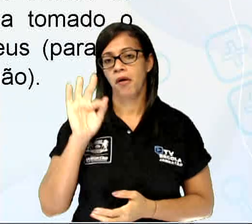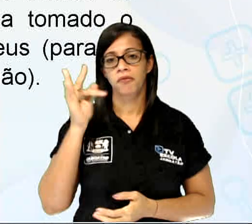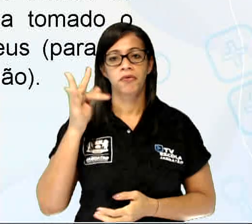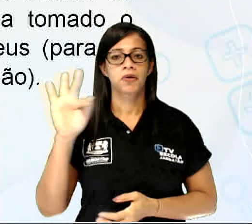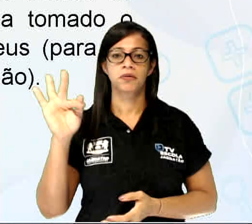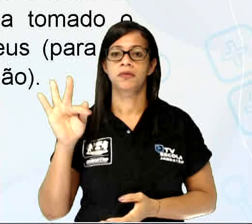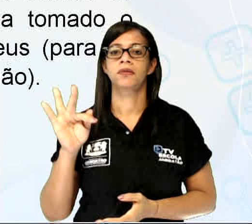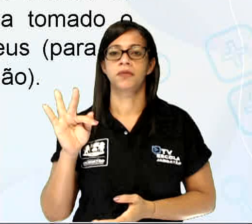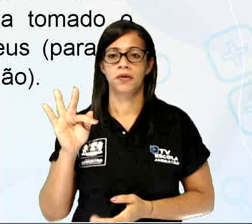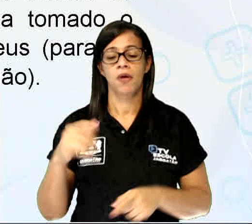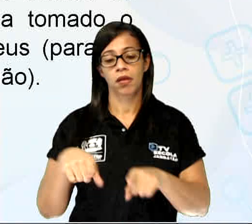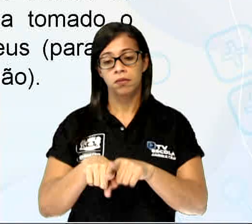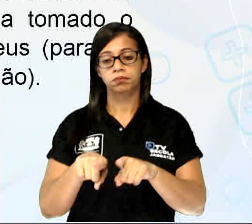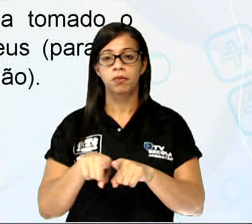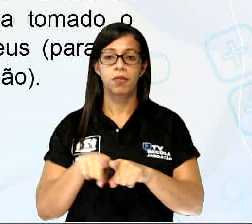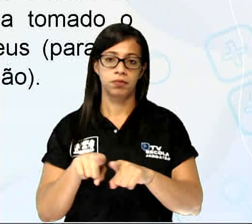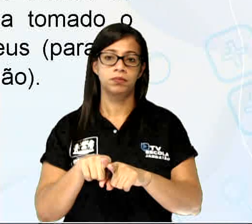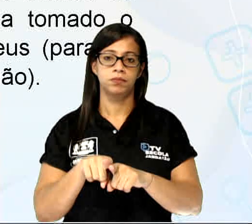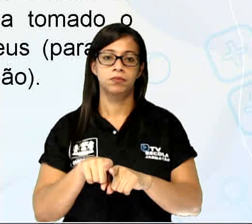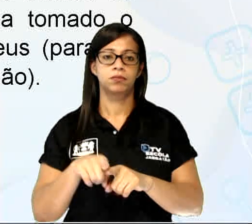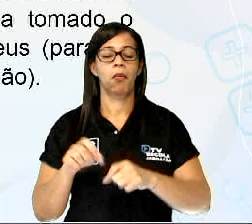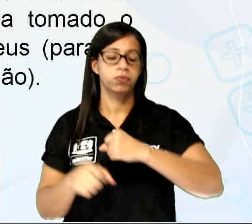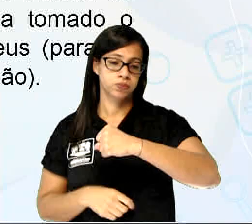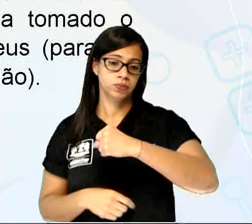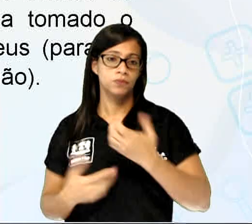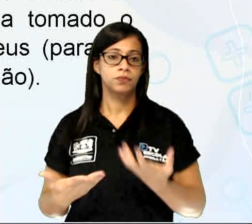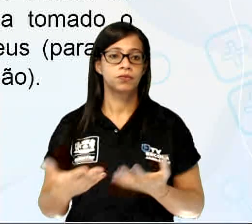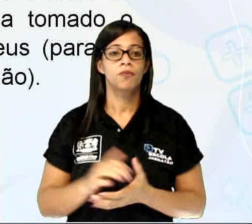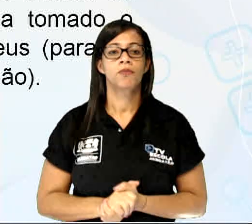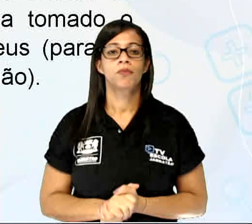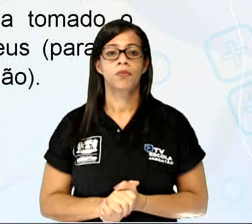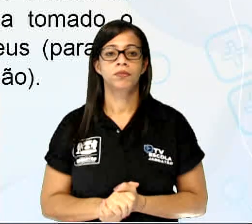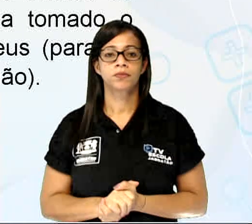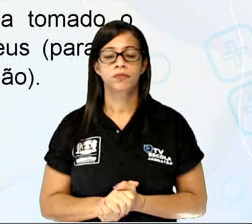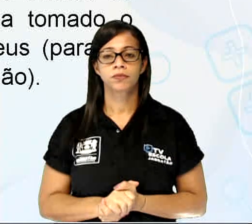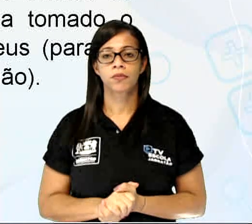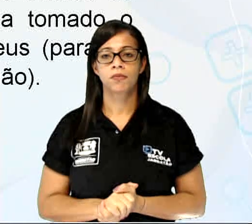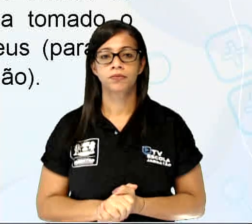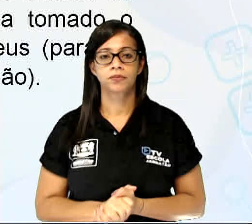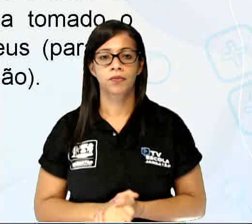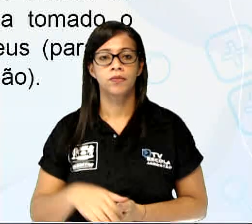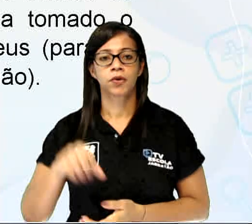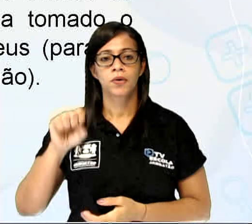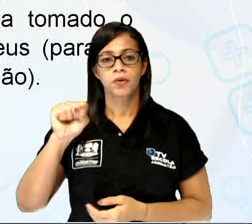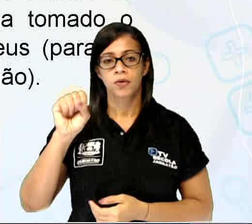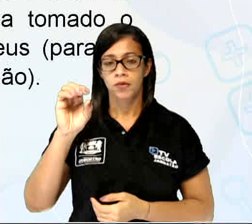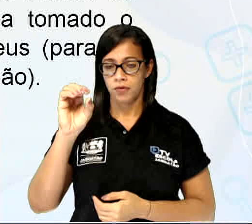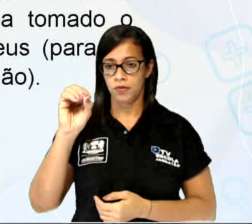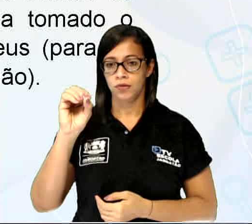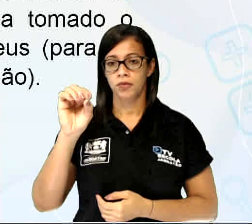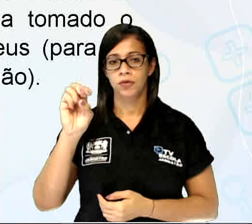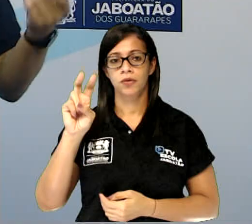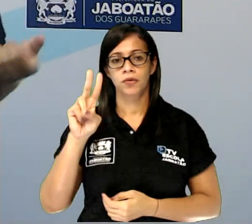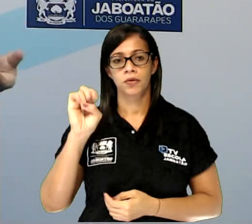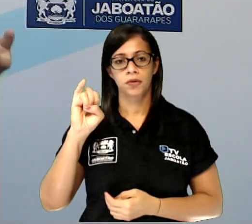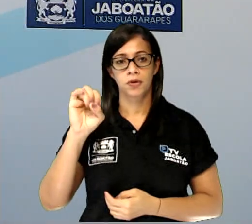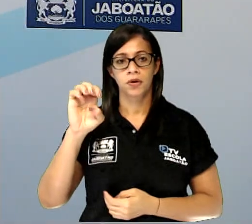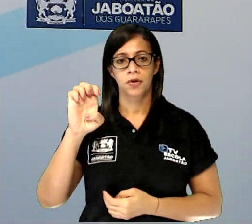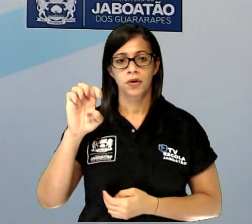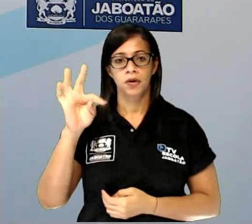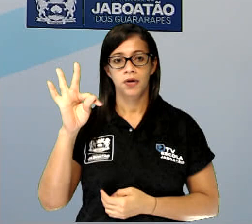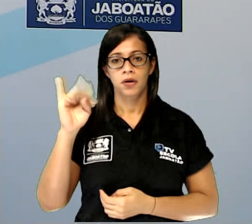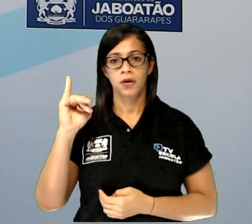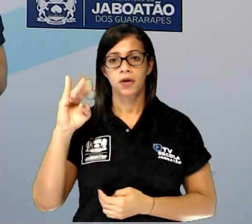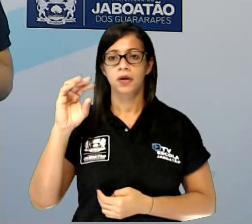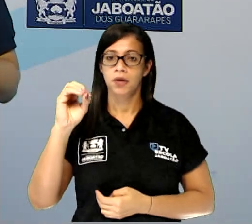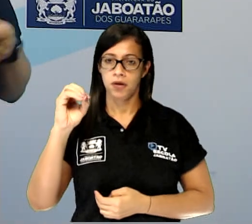Versalhes, o comunismo soviético, que quase tinha tomado o poder no país e estava ganhando força na